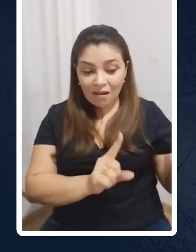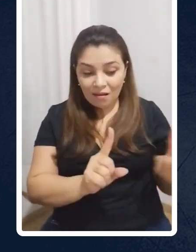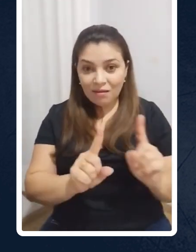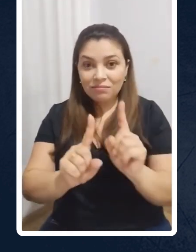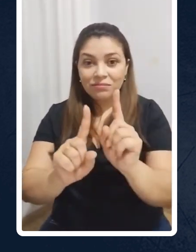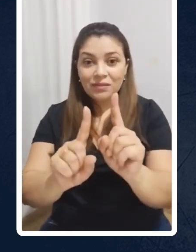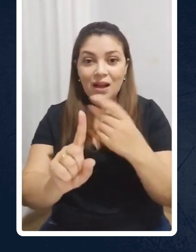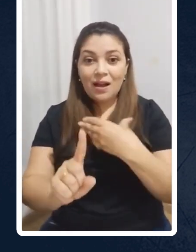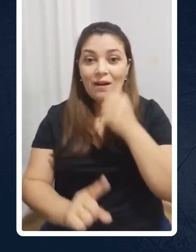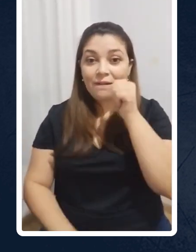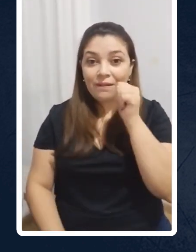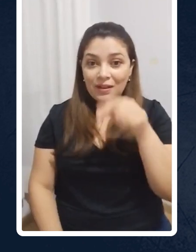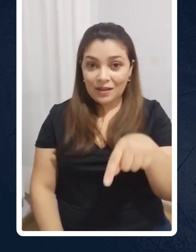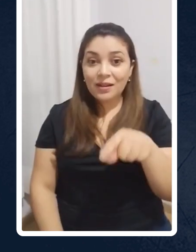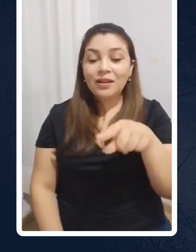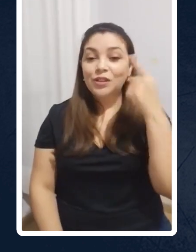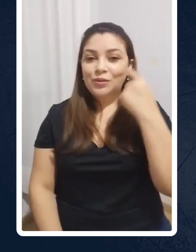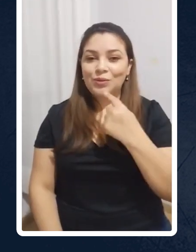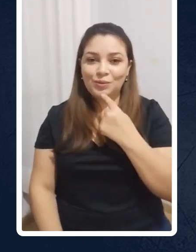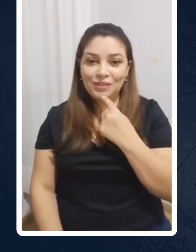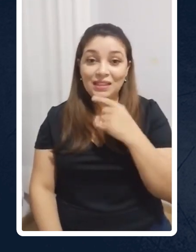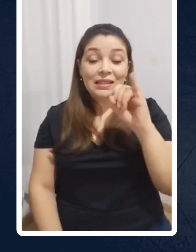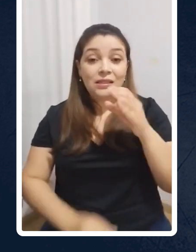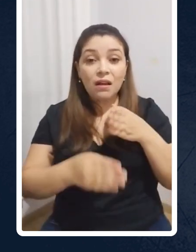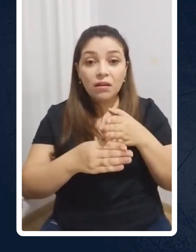ambientes dos mais diversos possíveis,